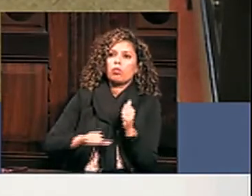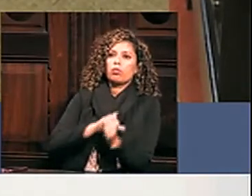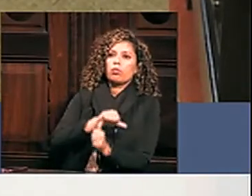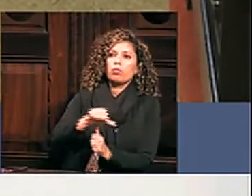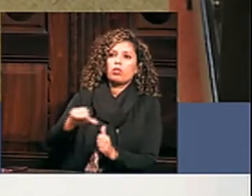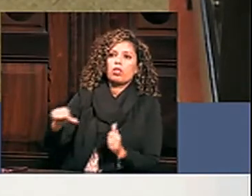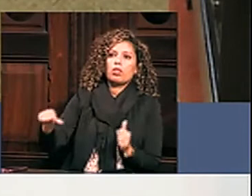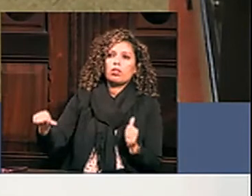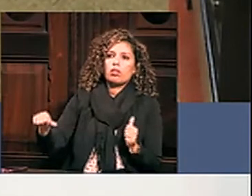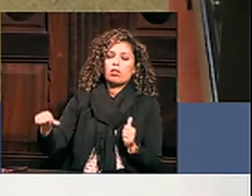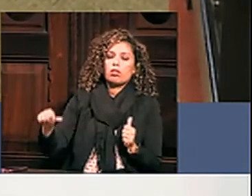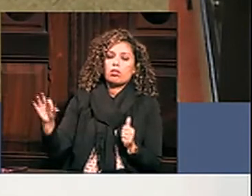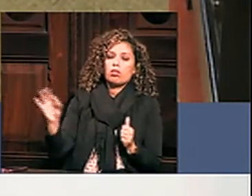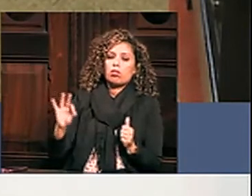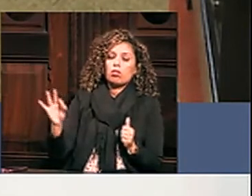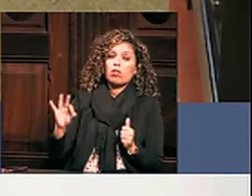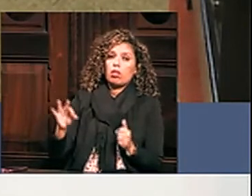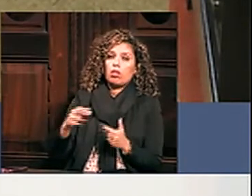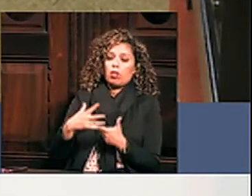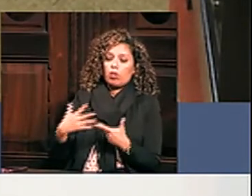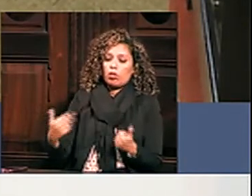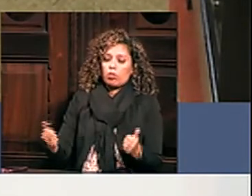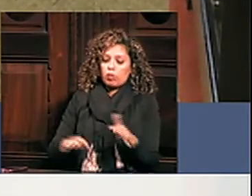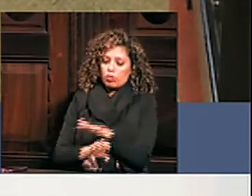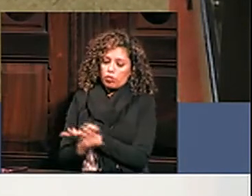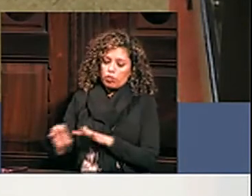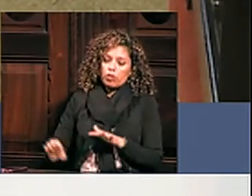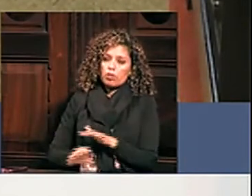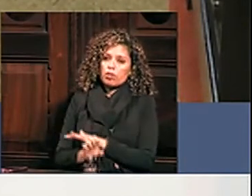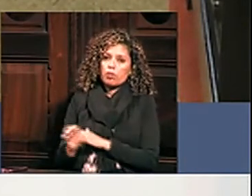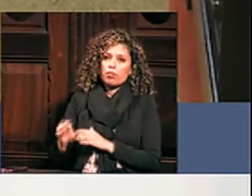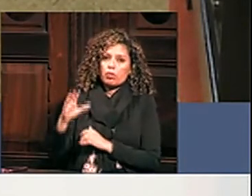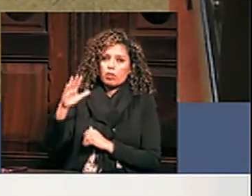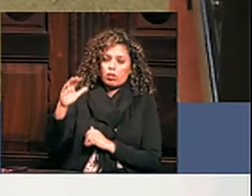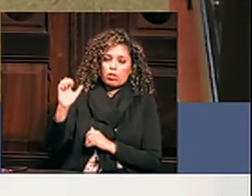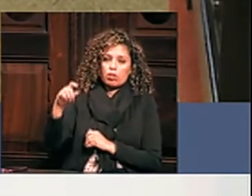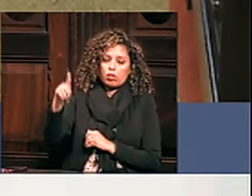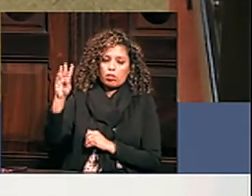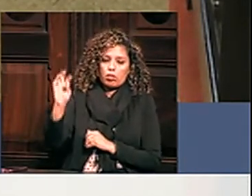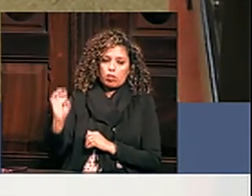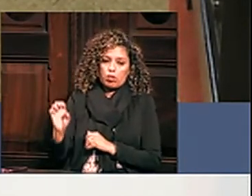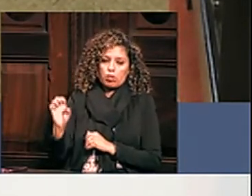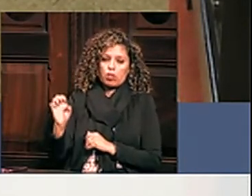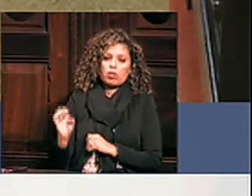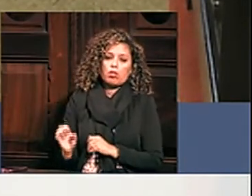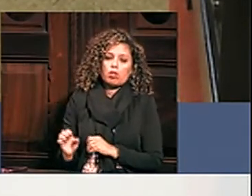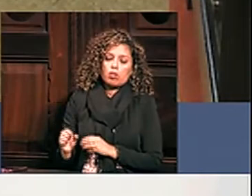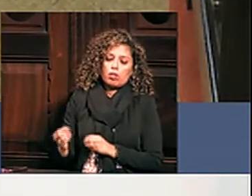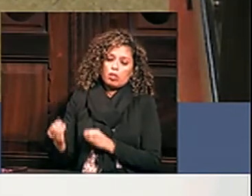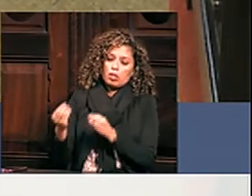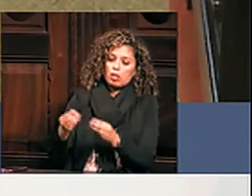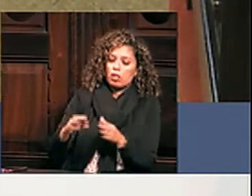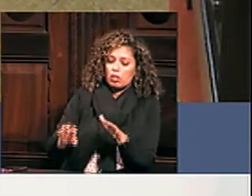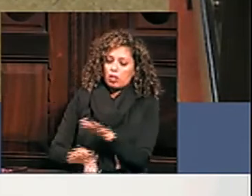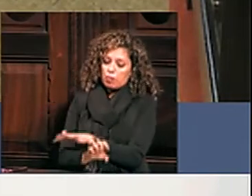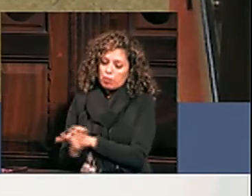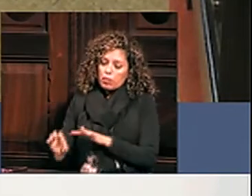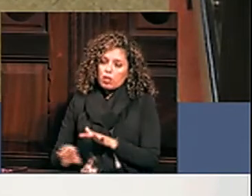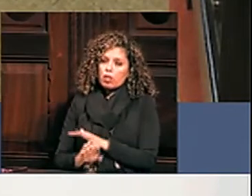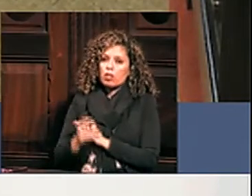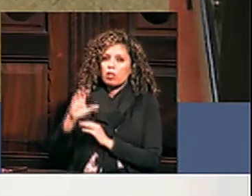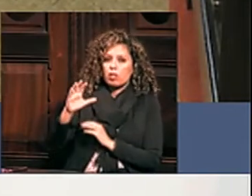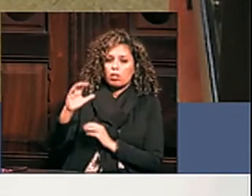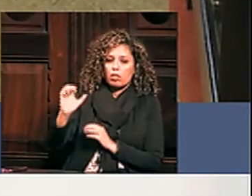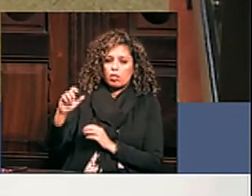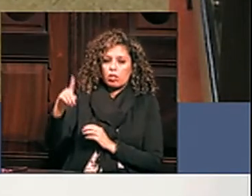SEDAI, diminuindo o volume de ações e colocando como garantia do empréstimo já